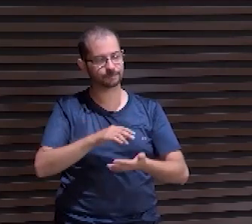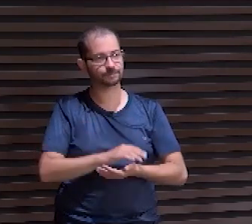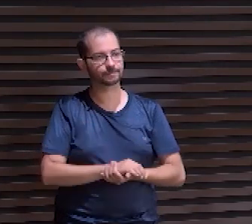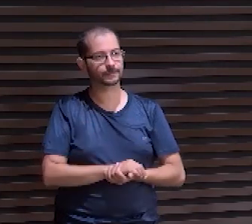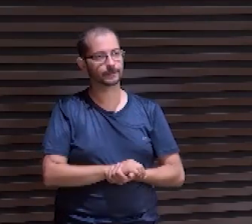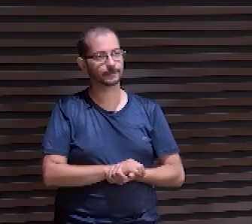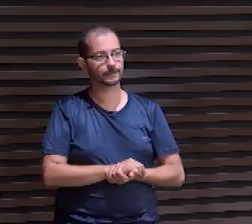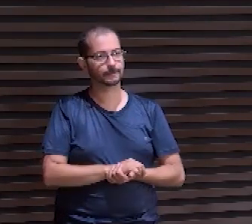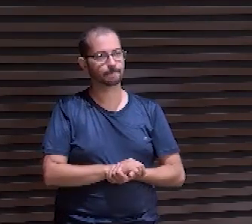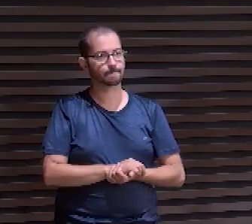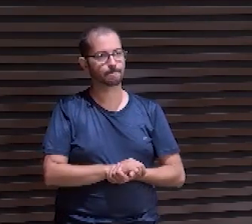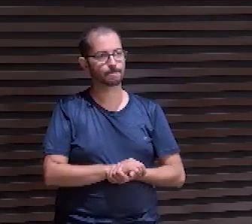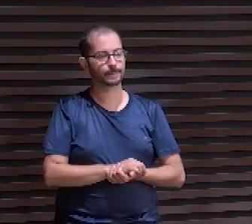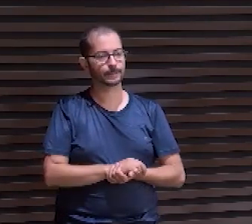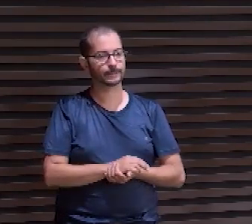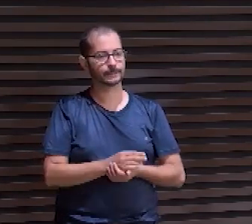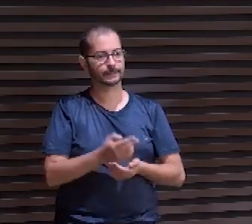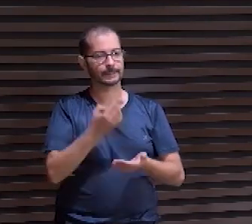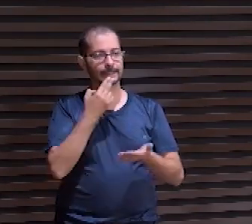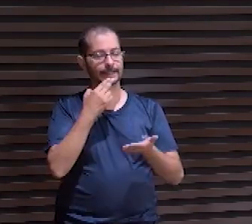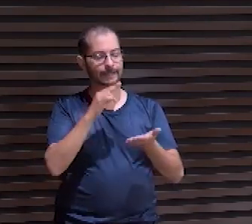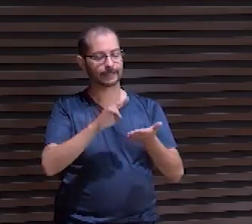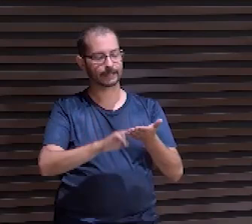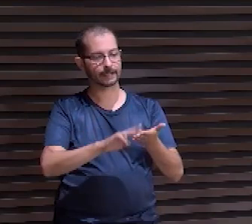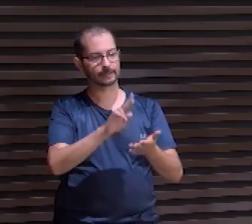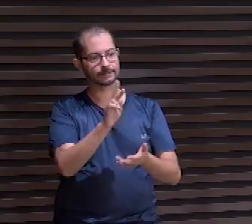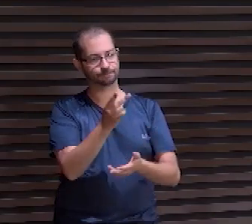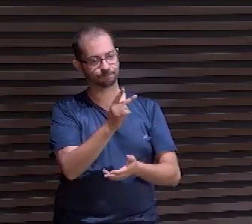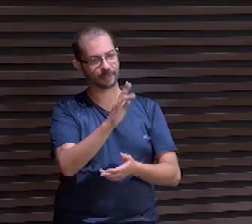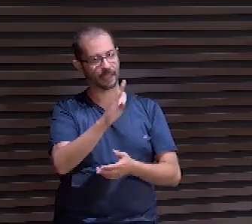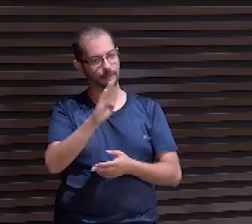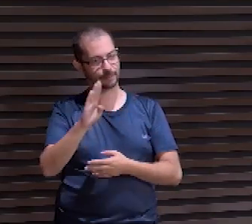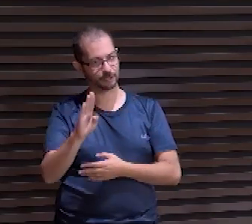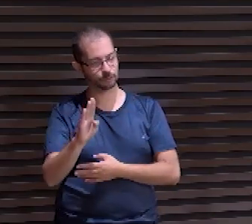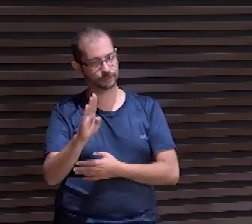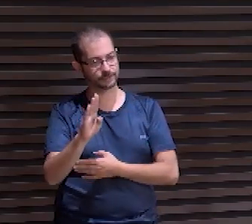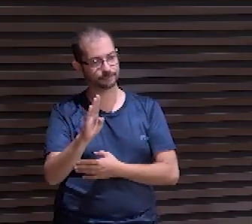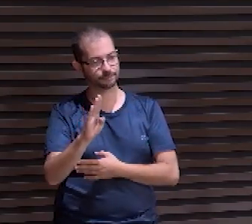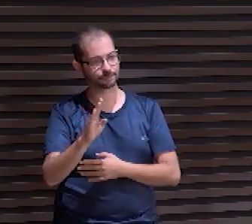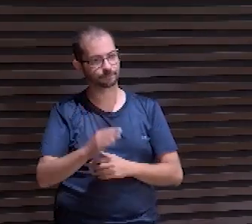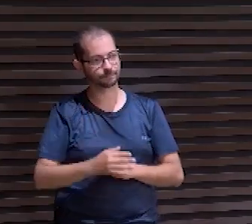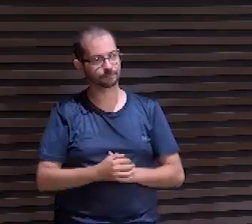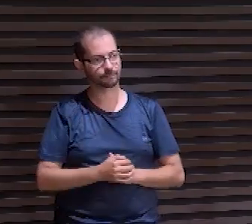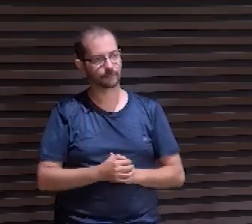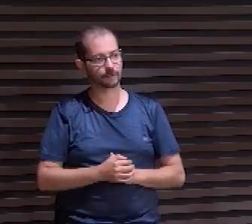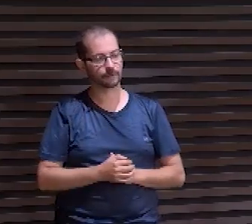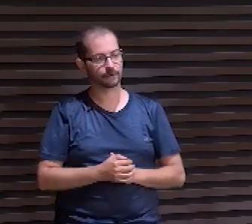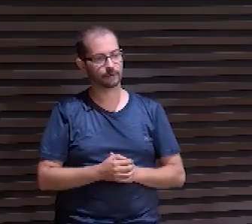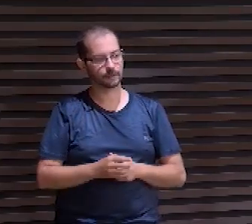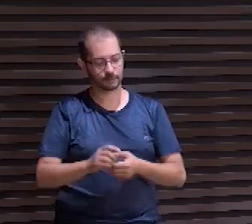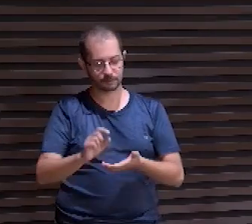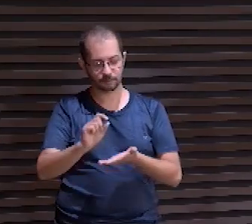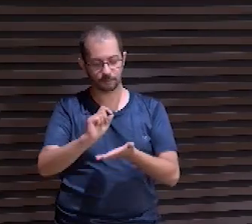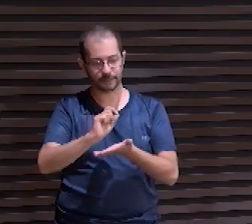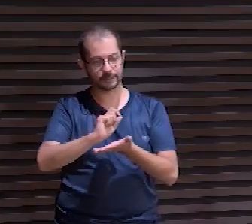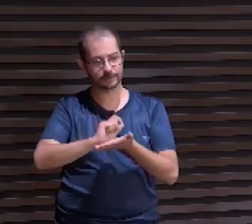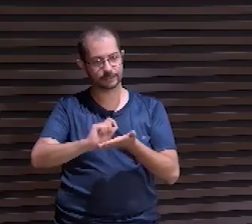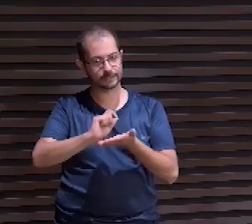na carta aos Hebreus. Esta carta que foi escrita